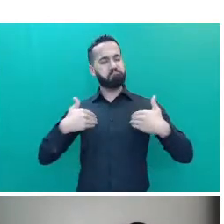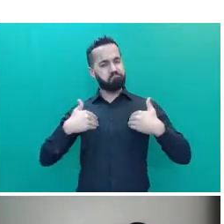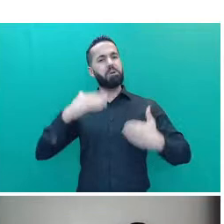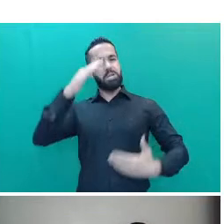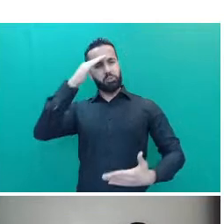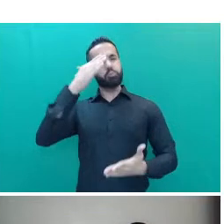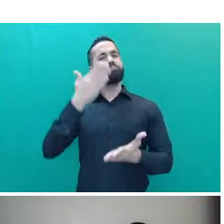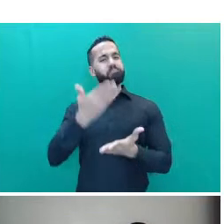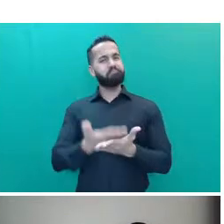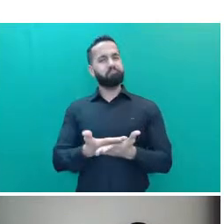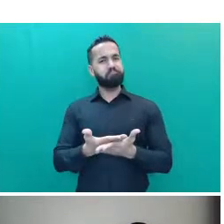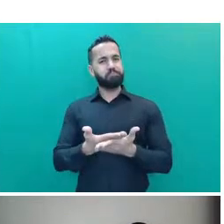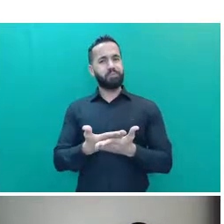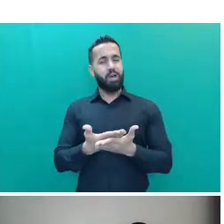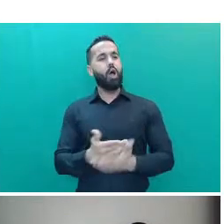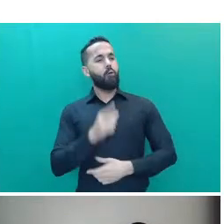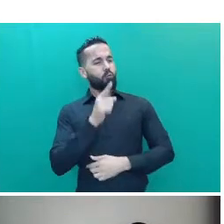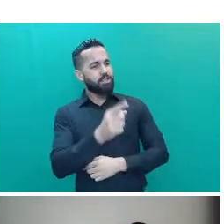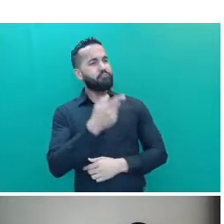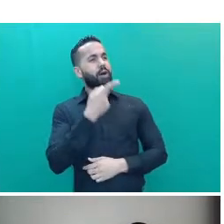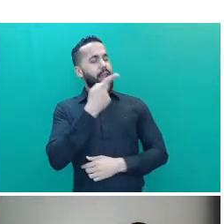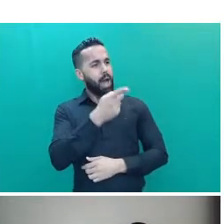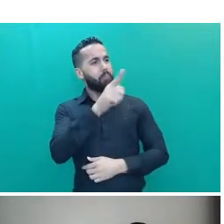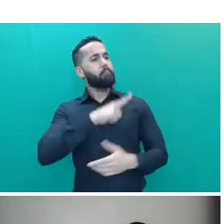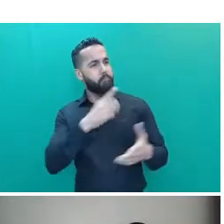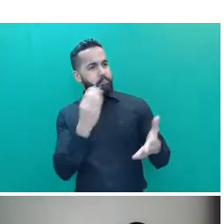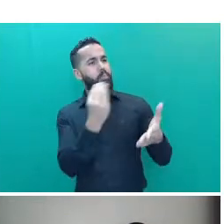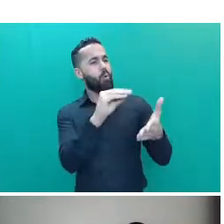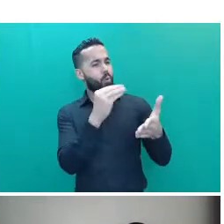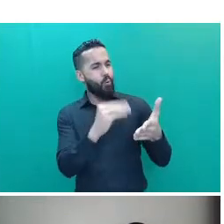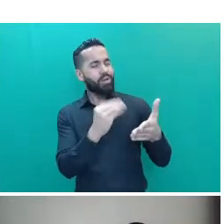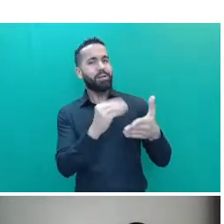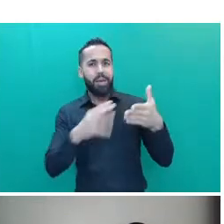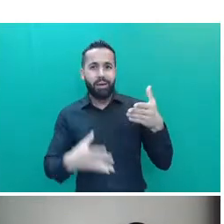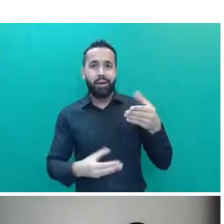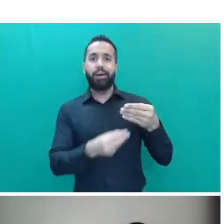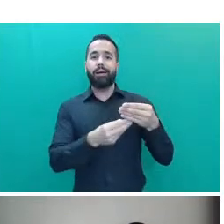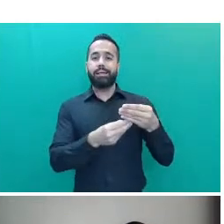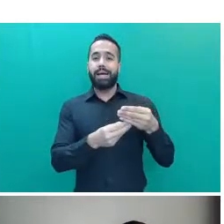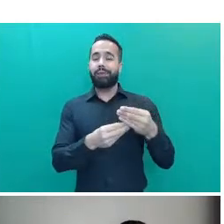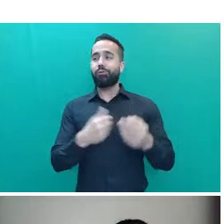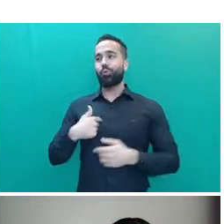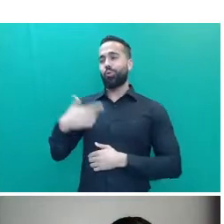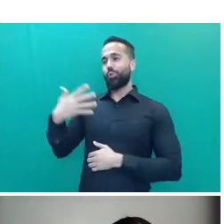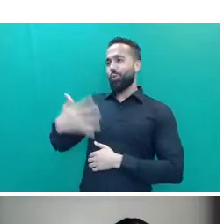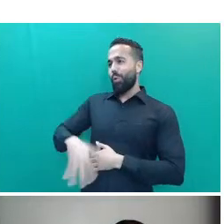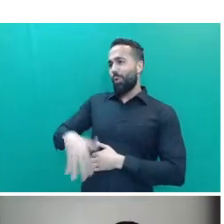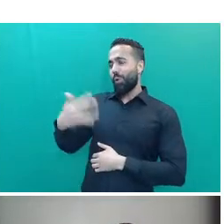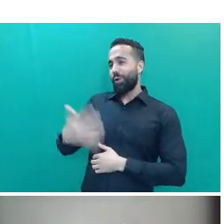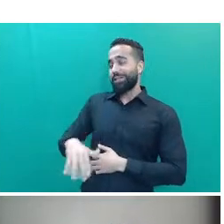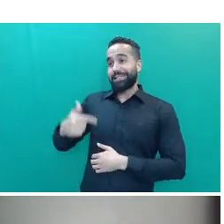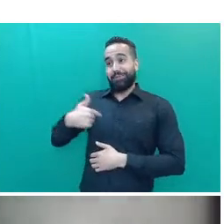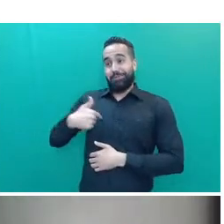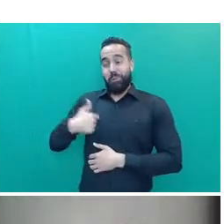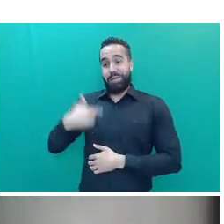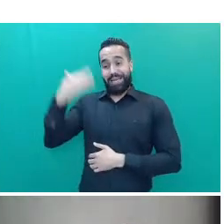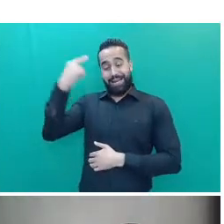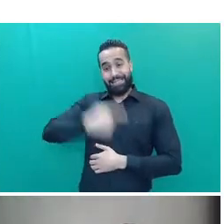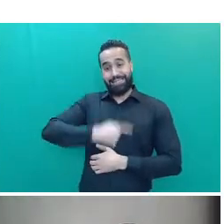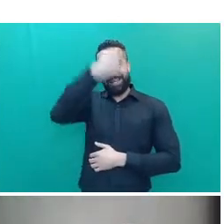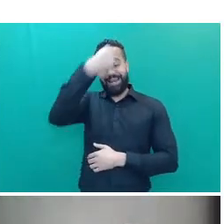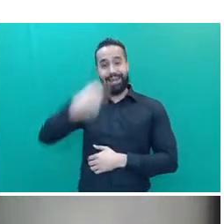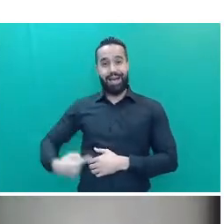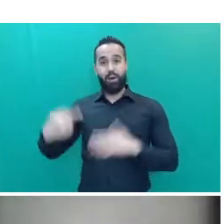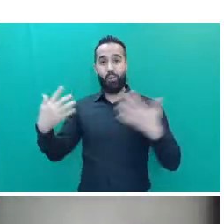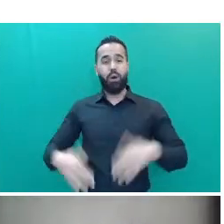que falar isso que você pensa e põe na tese, cadê? E eu falava, isso vai gerar... Eu falava, eu vou ser cancelada. E ela,